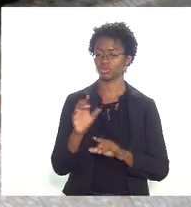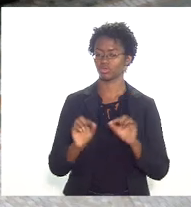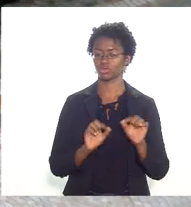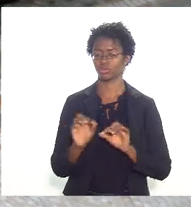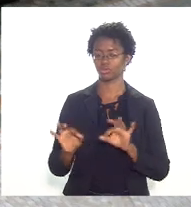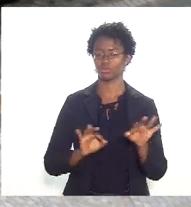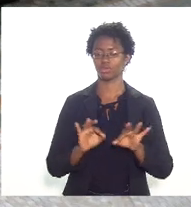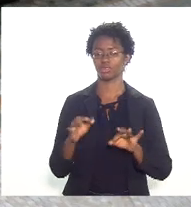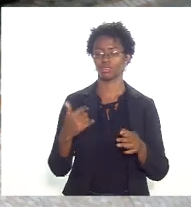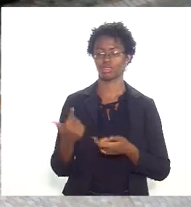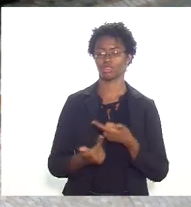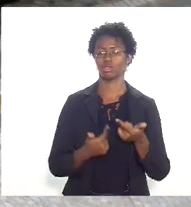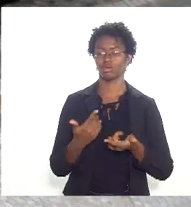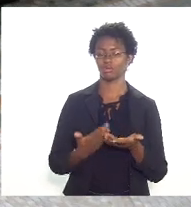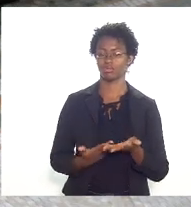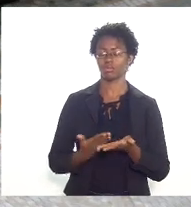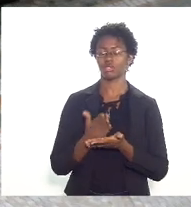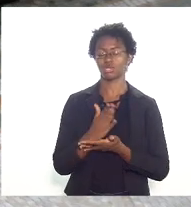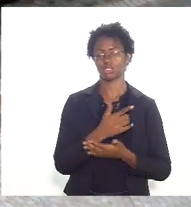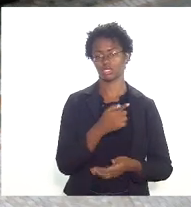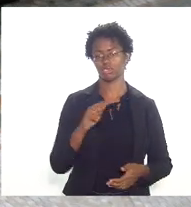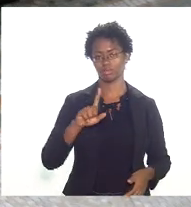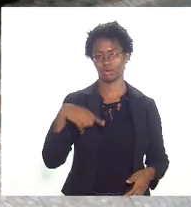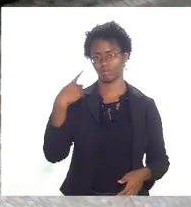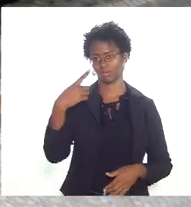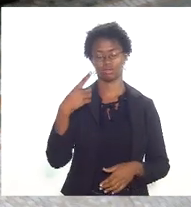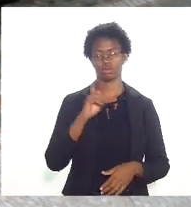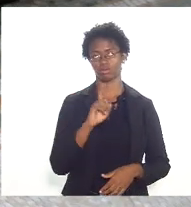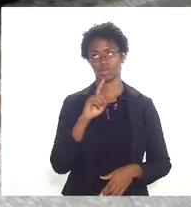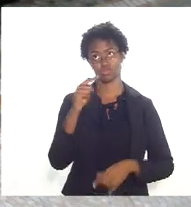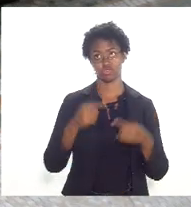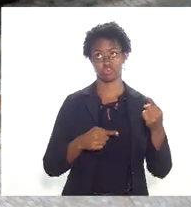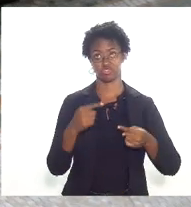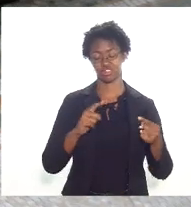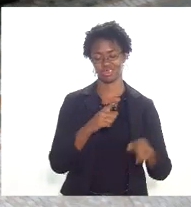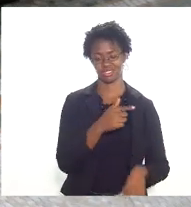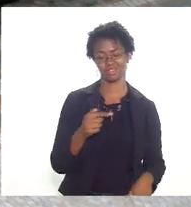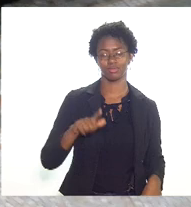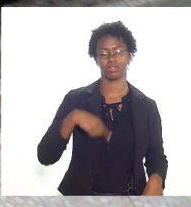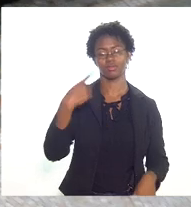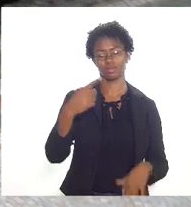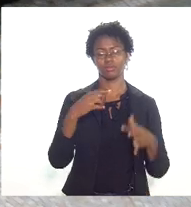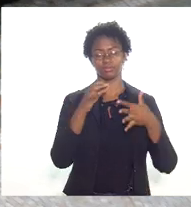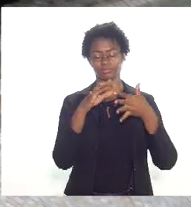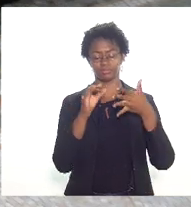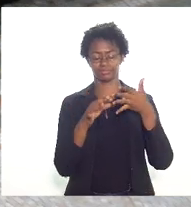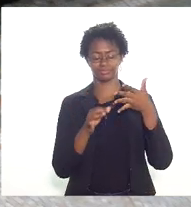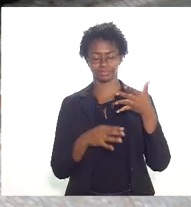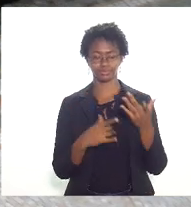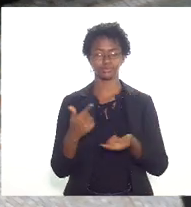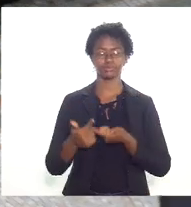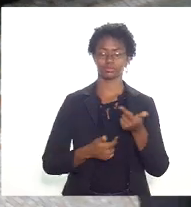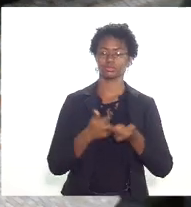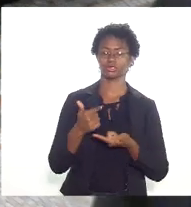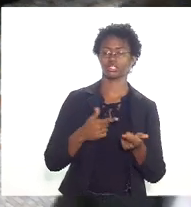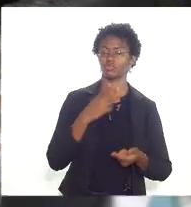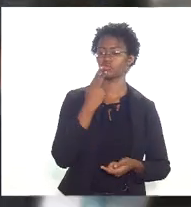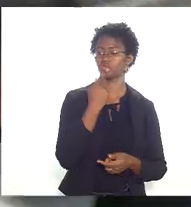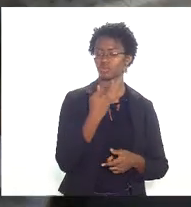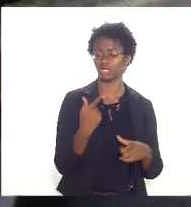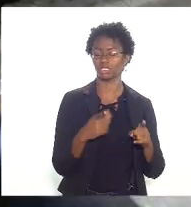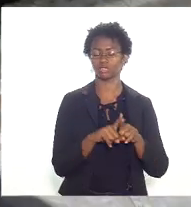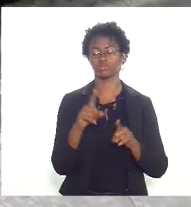plano de trabalho vamos Aprovar Na semana que vem de liberar na semana que vem e Dentre os vários itens desse plano de trabalho inclui a